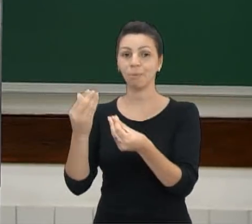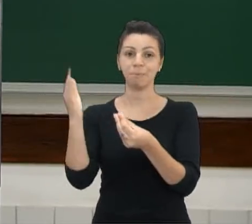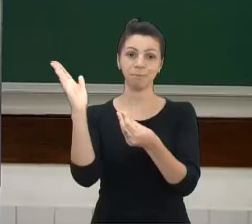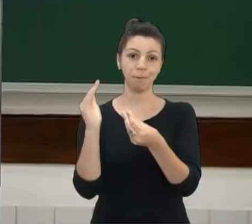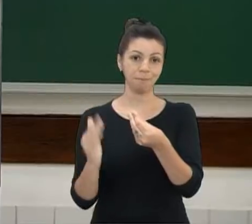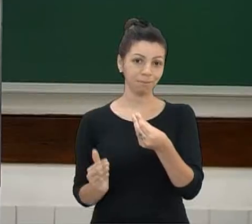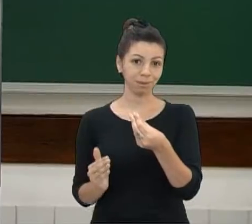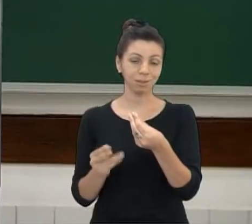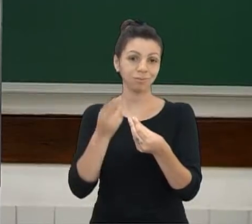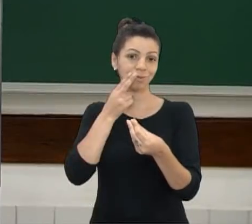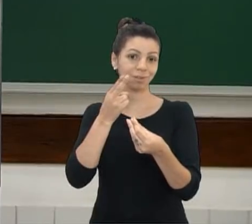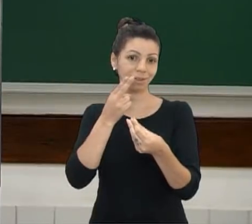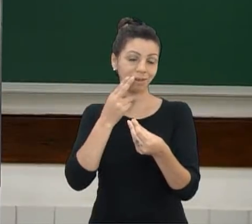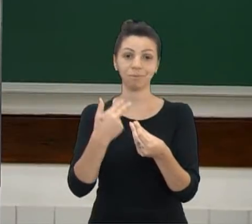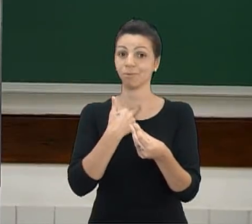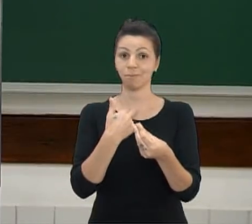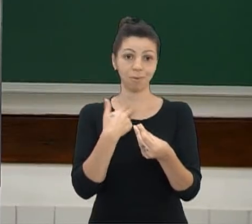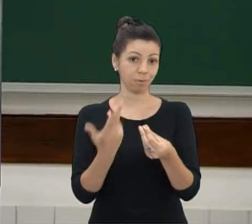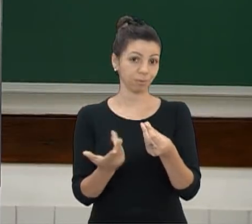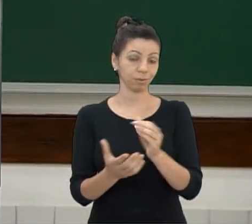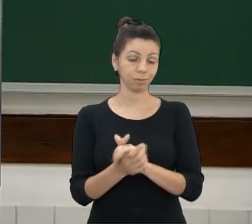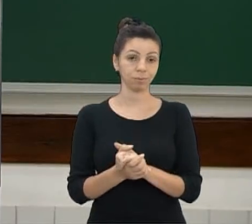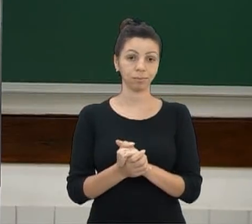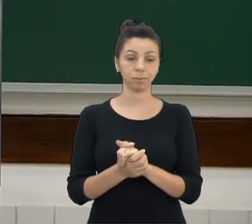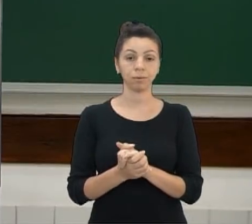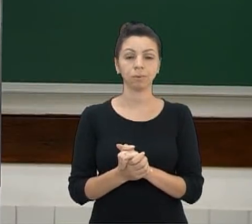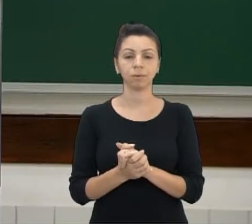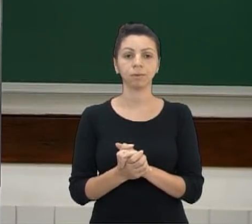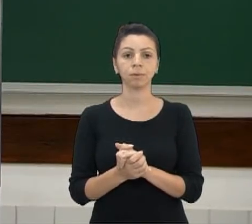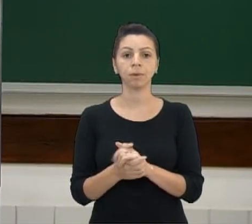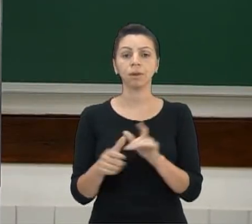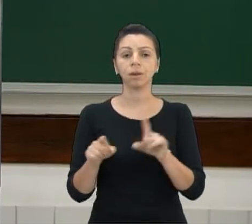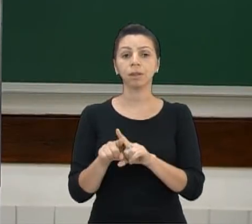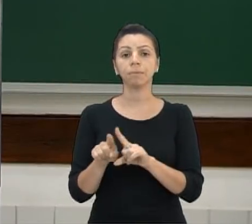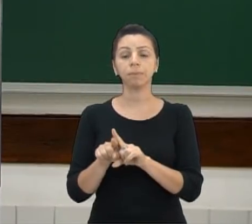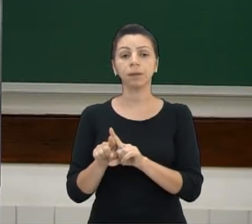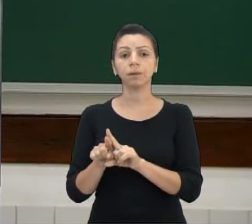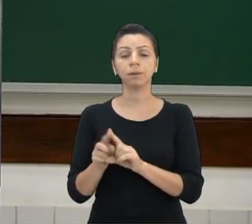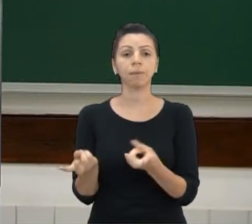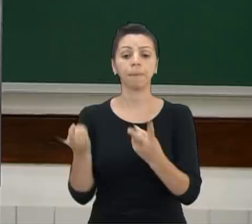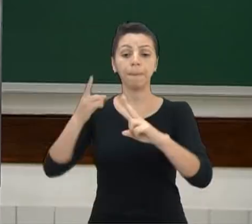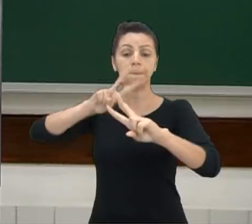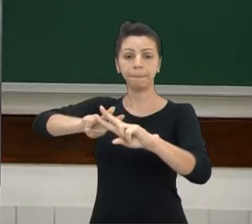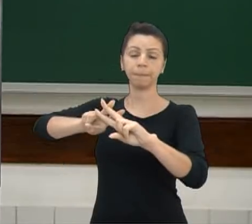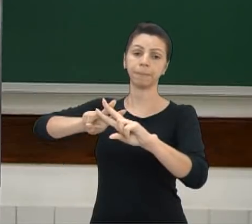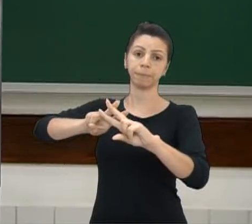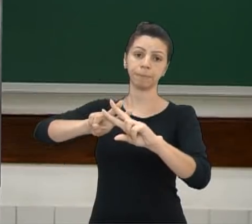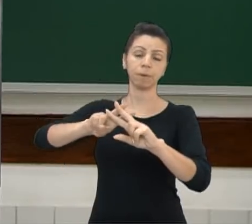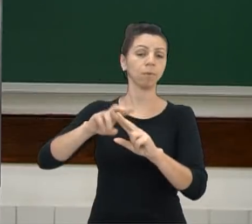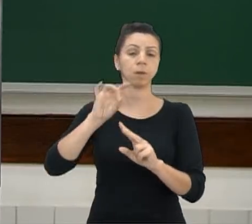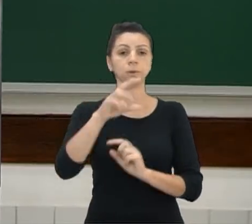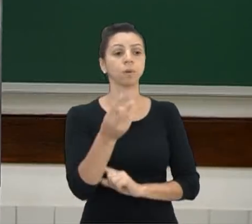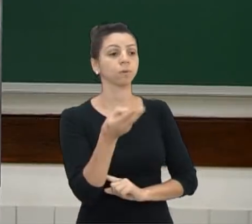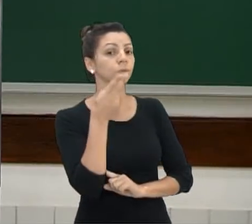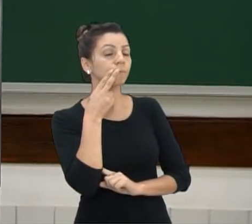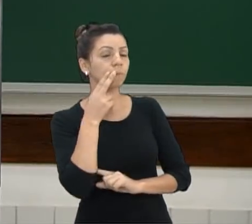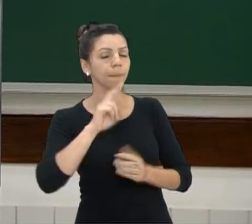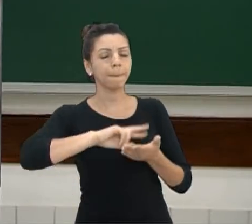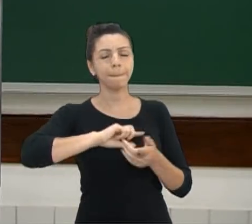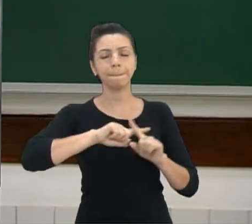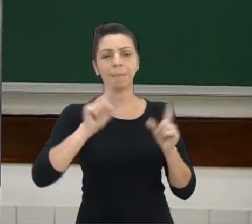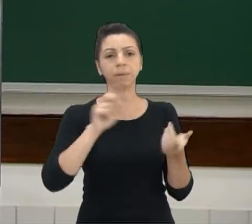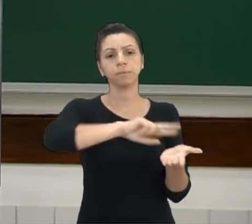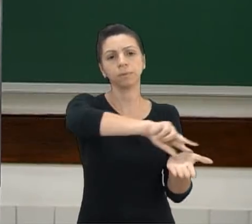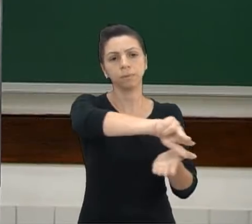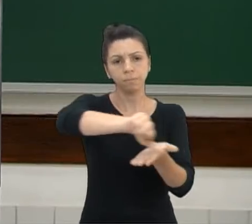outro país. E aí nós temos a questão do contrabando e das apreensões que acabam ocorrendo, não só com os cigarros, mas com uma série de